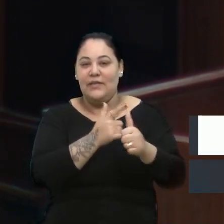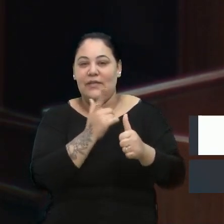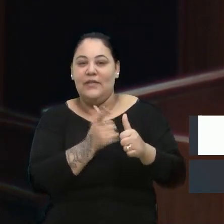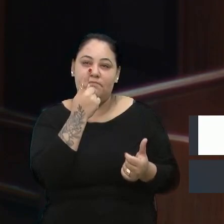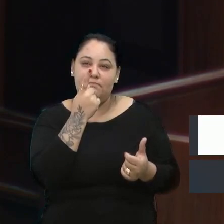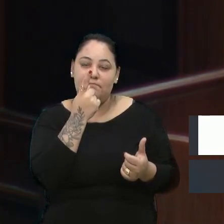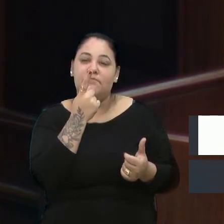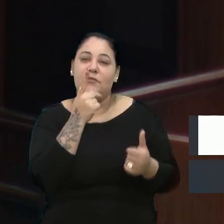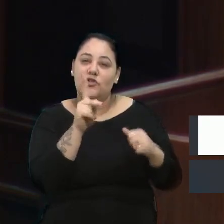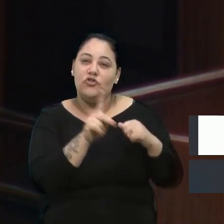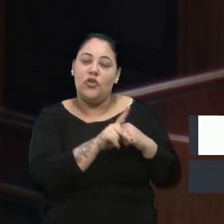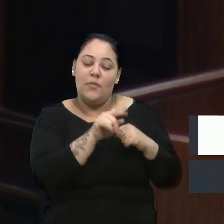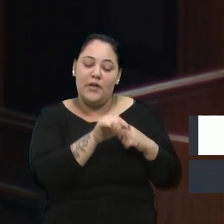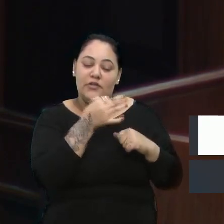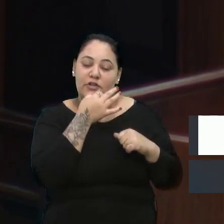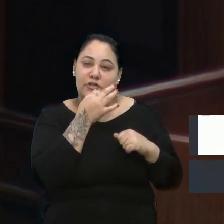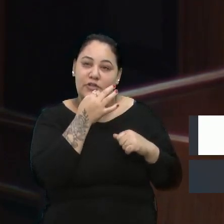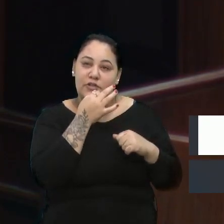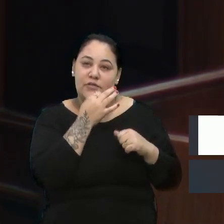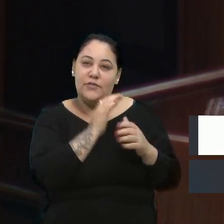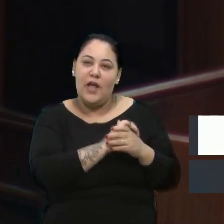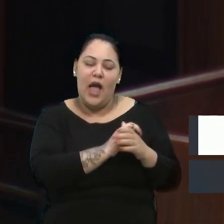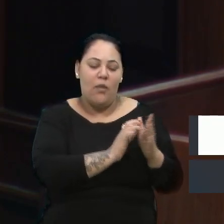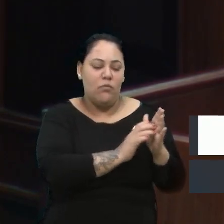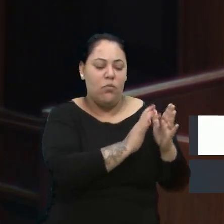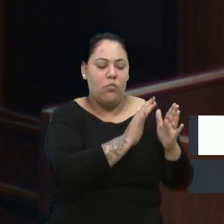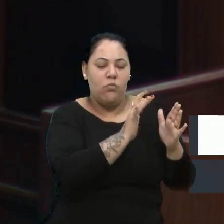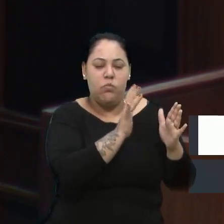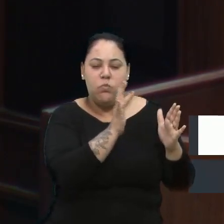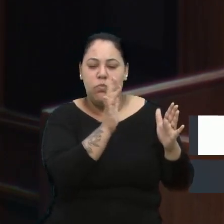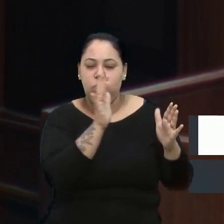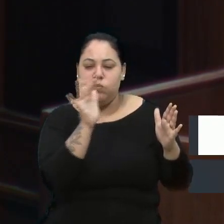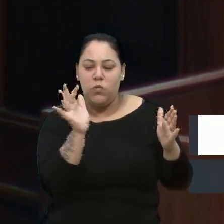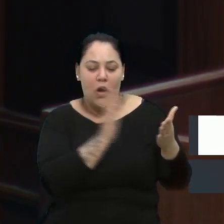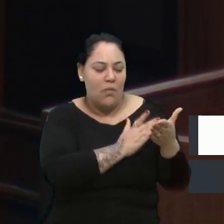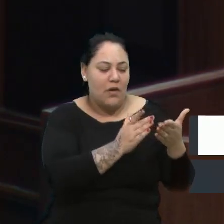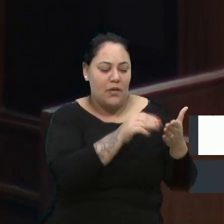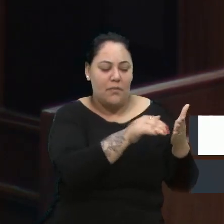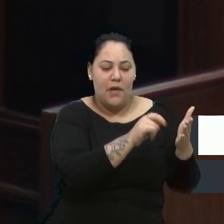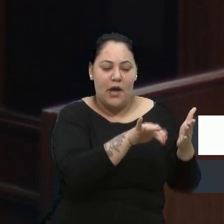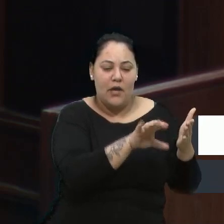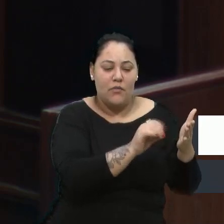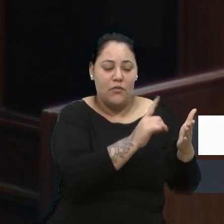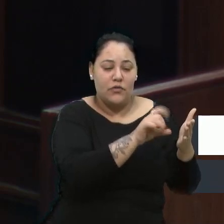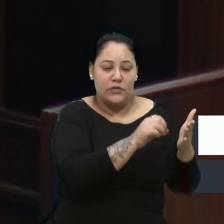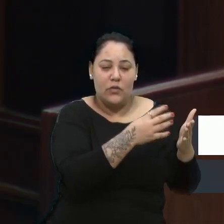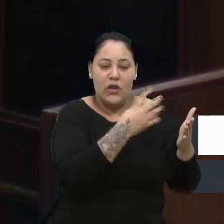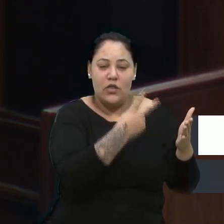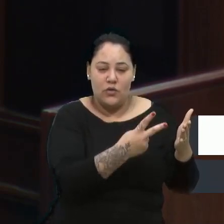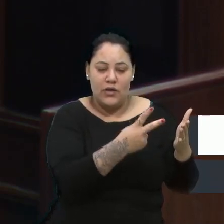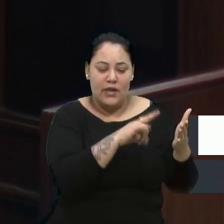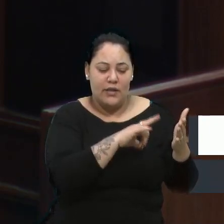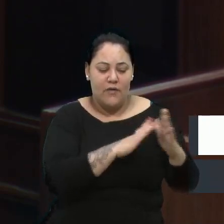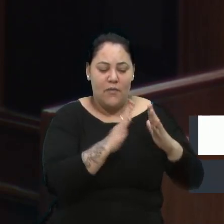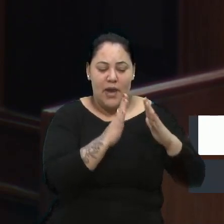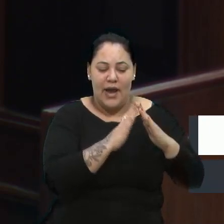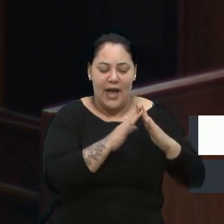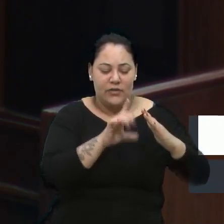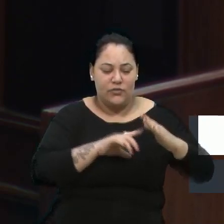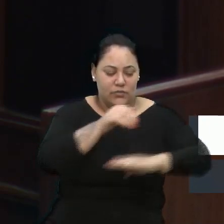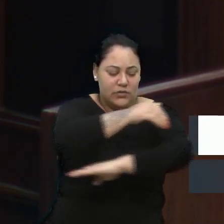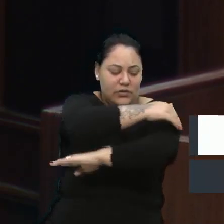sua originalidade do passado e também as necessidades dos tempos atuais. E se a gente buscar na história